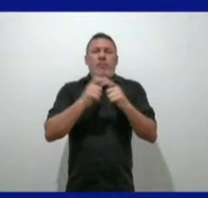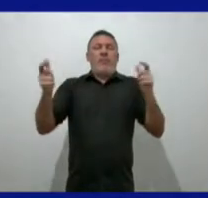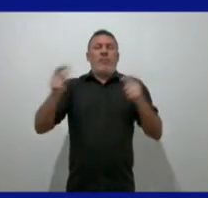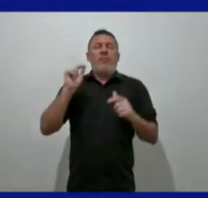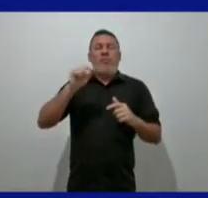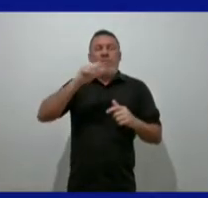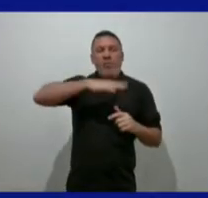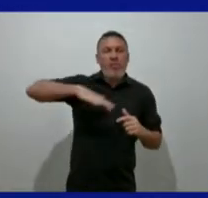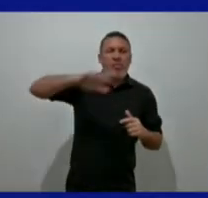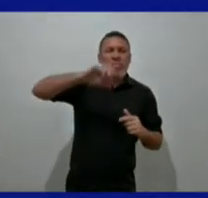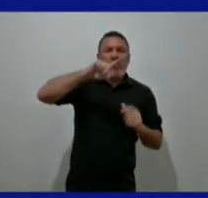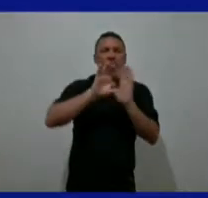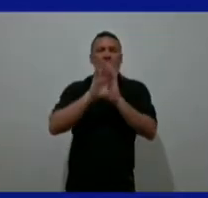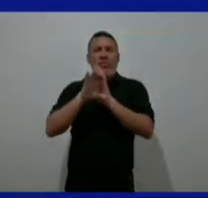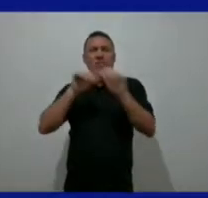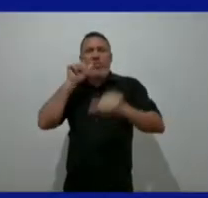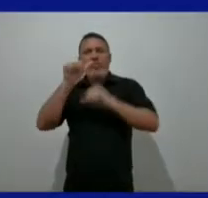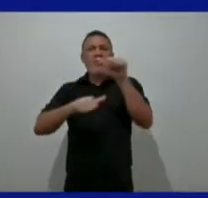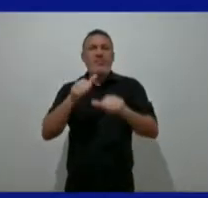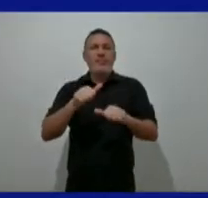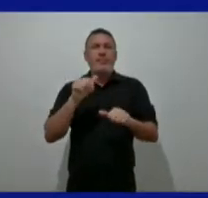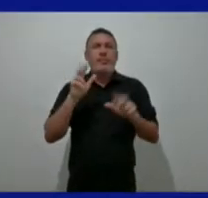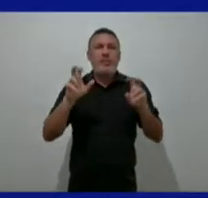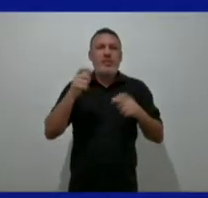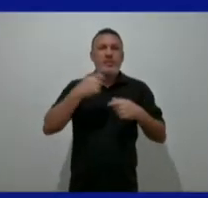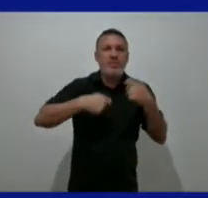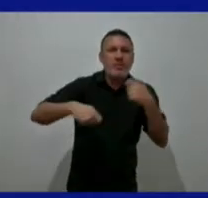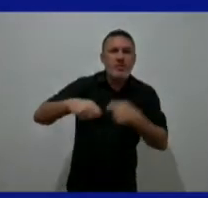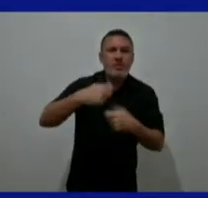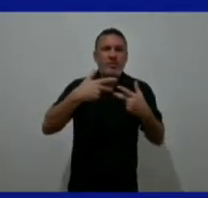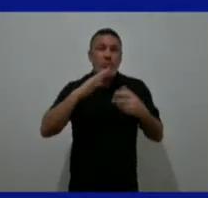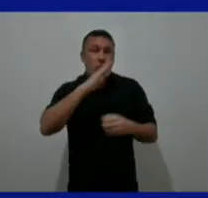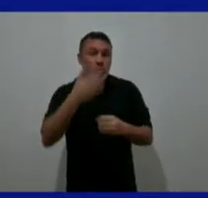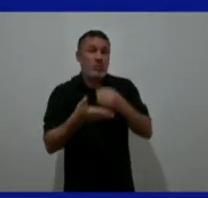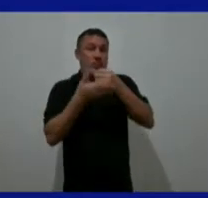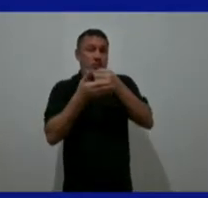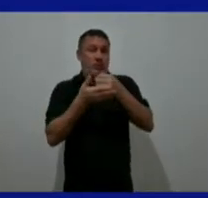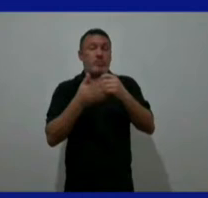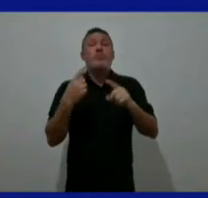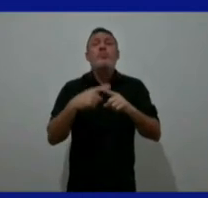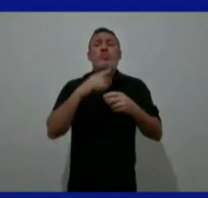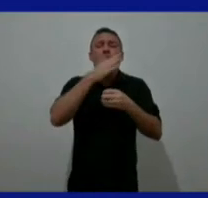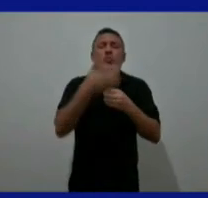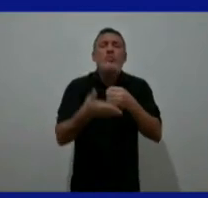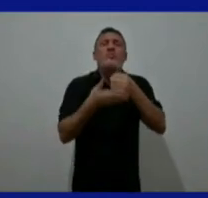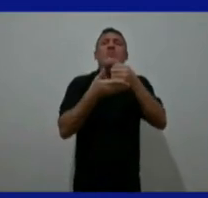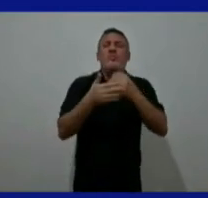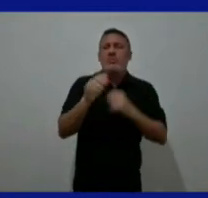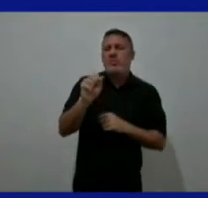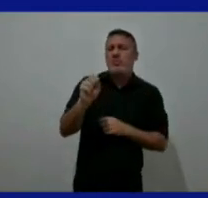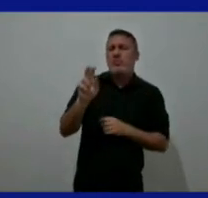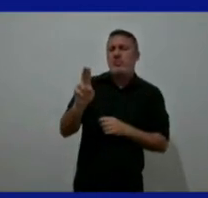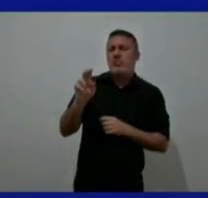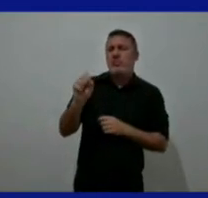de sustentabilidade. No século passado, né, final dos